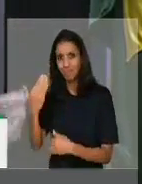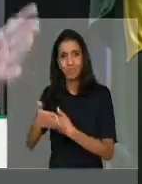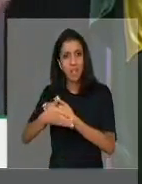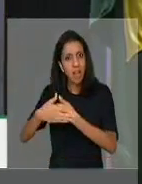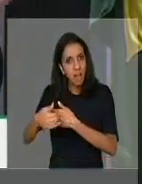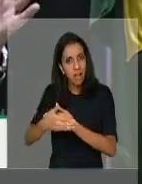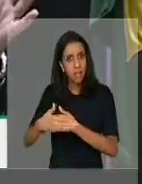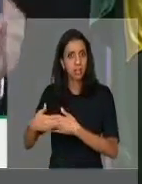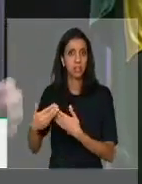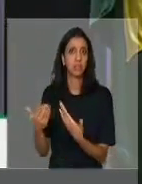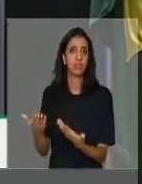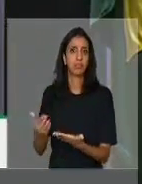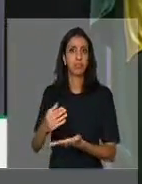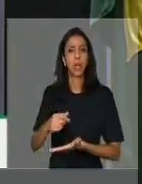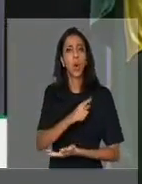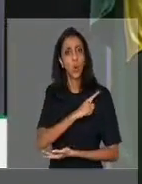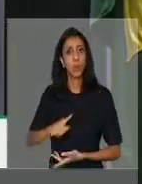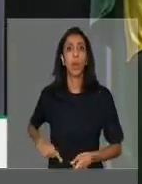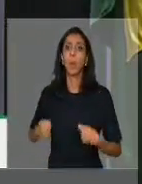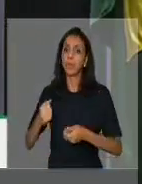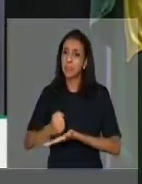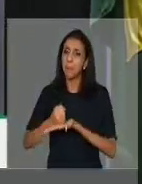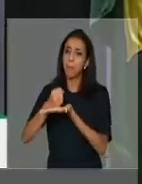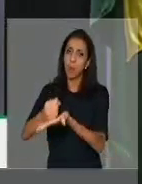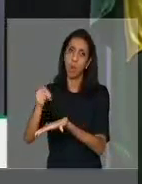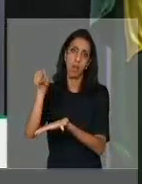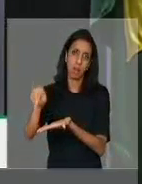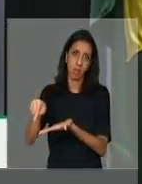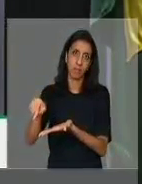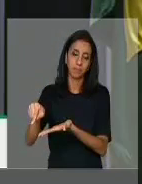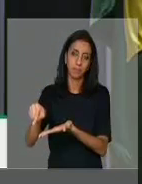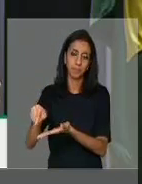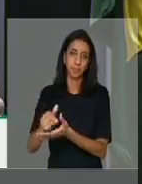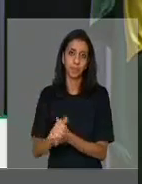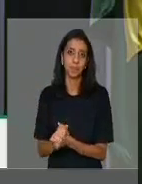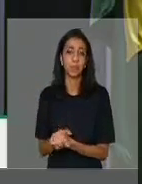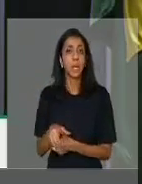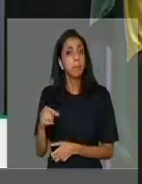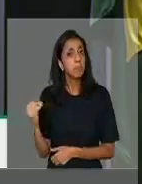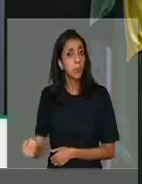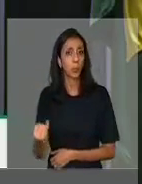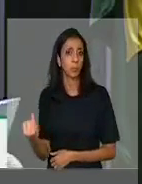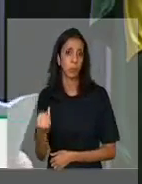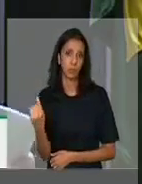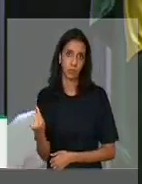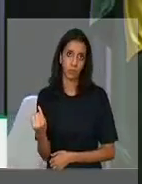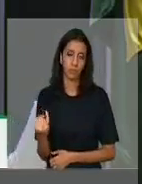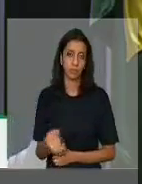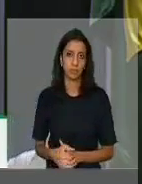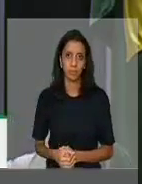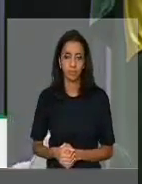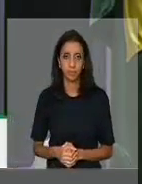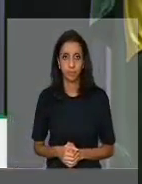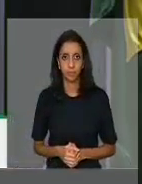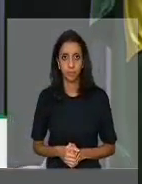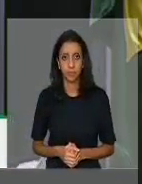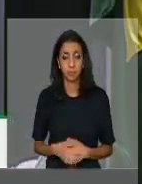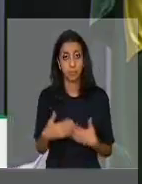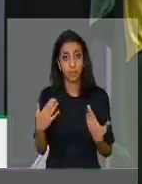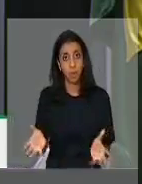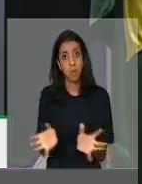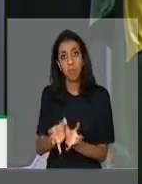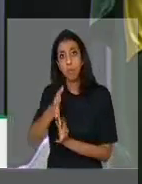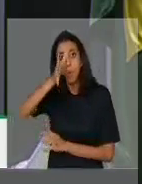carinho, merece todo o apoio do governo, como está acontecendo. Isso é muito importante. Então, Corpo de